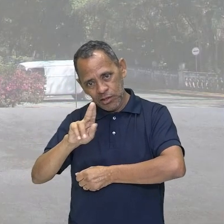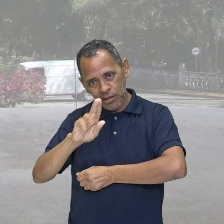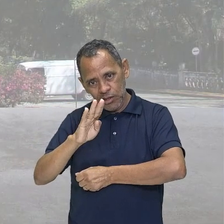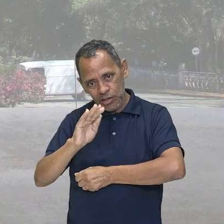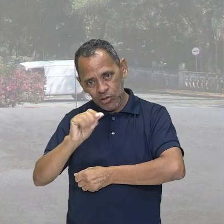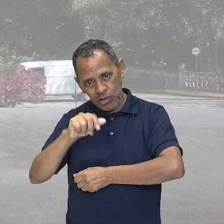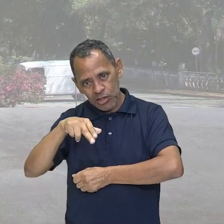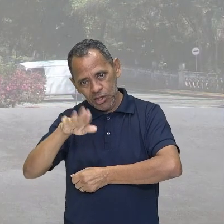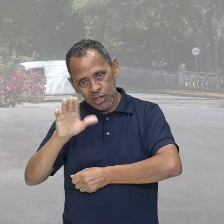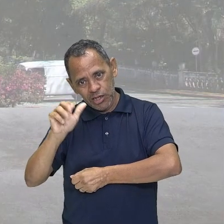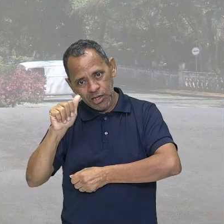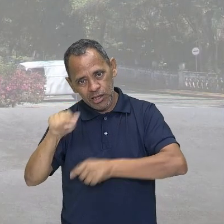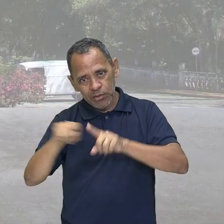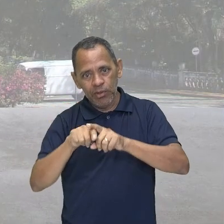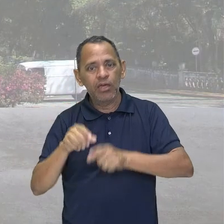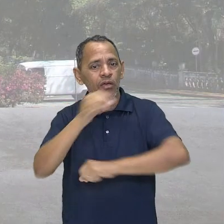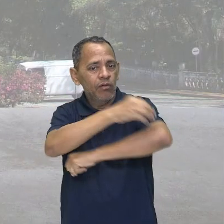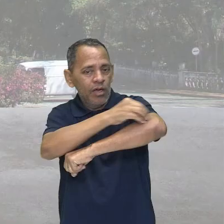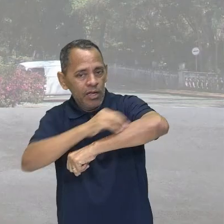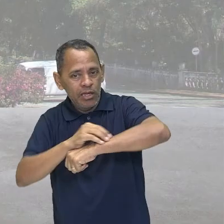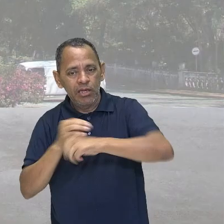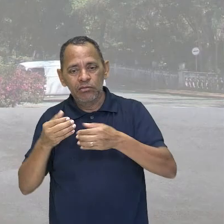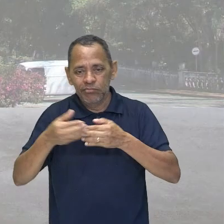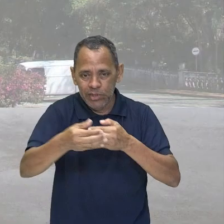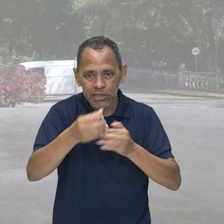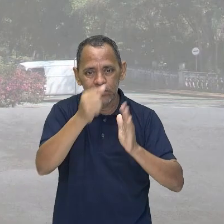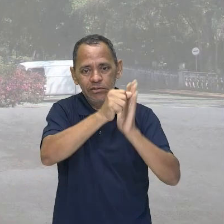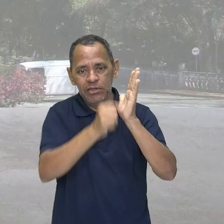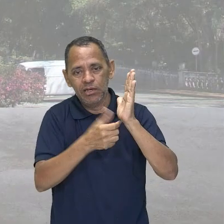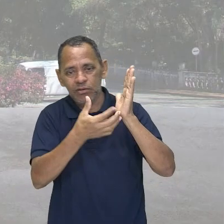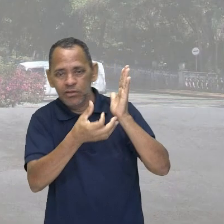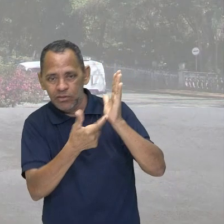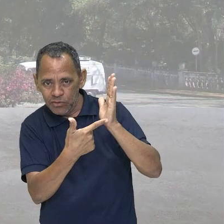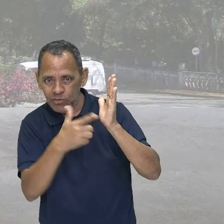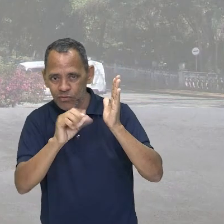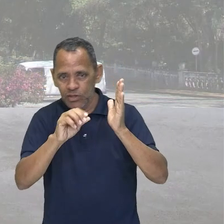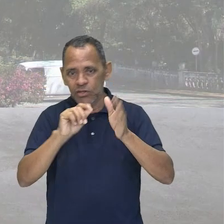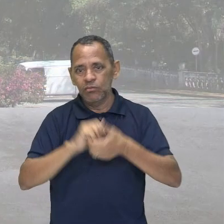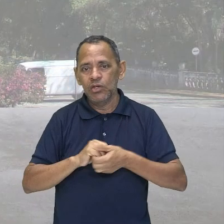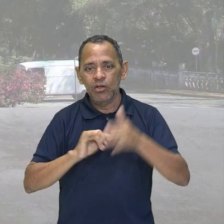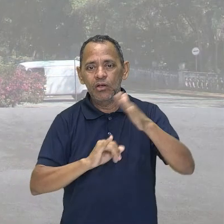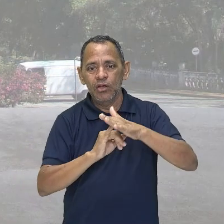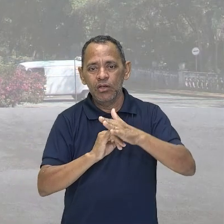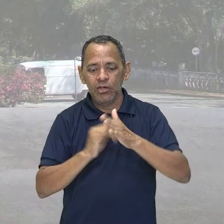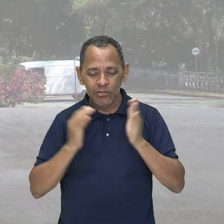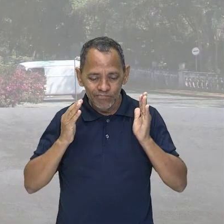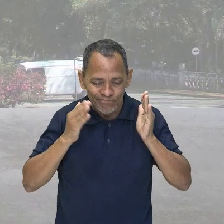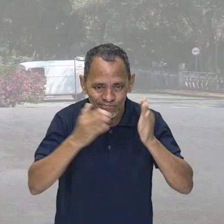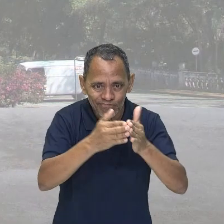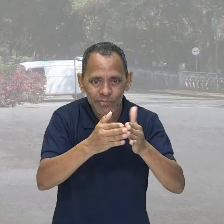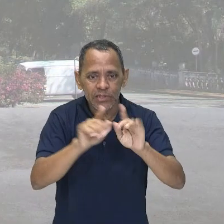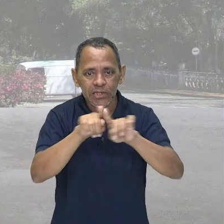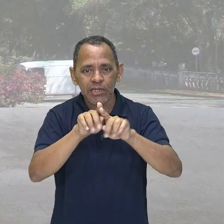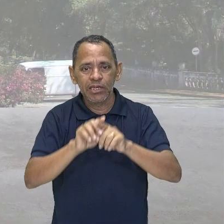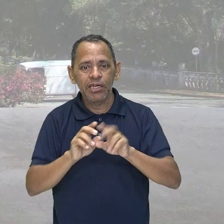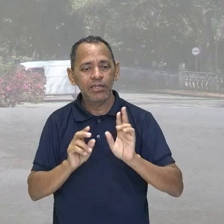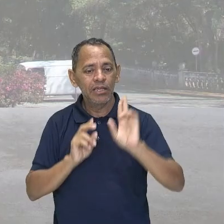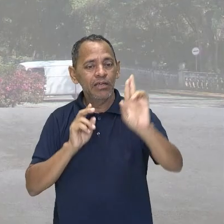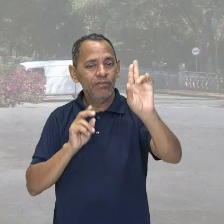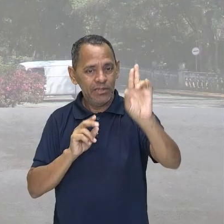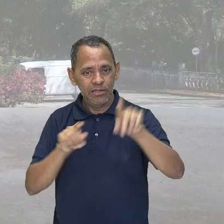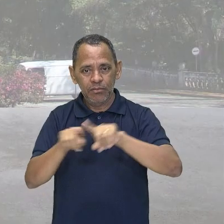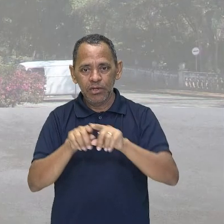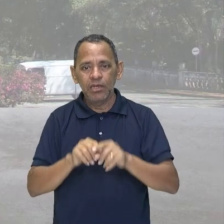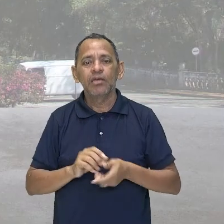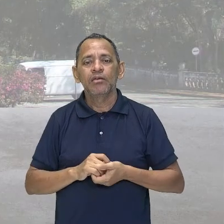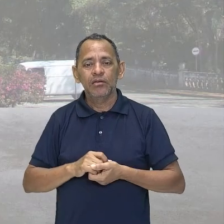febre amarela e da varíola no início do século XX, o Instituto se transformou aí num centro de referência. Então, ele é um polo de pesquisa